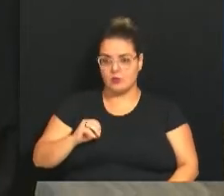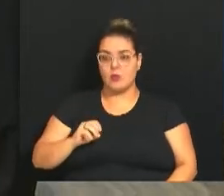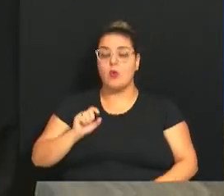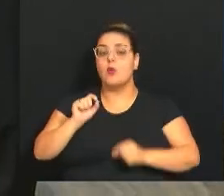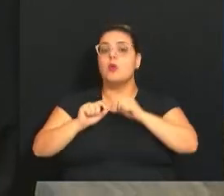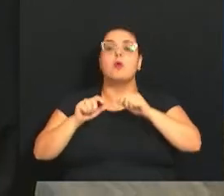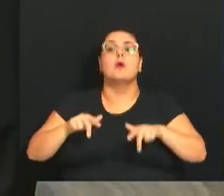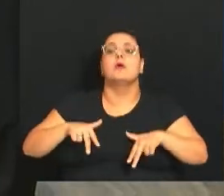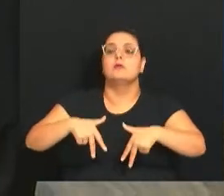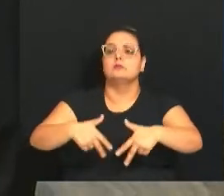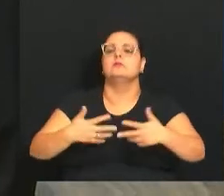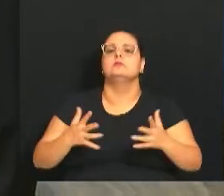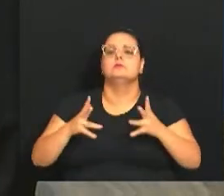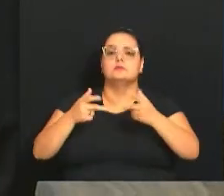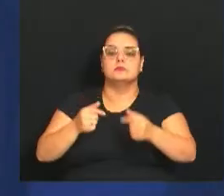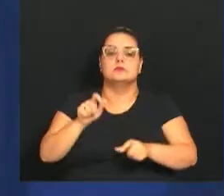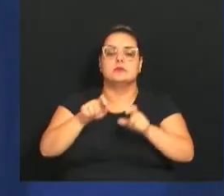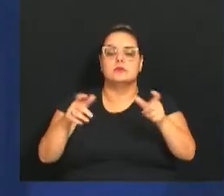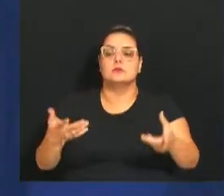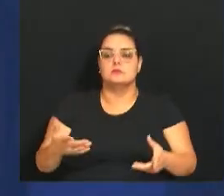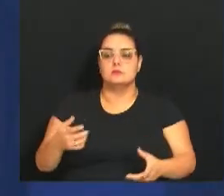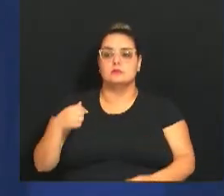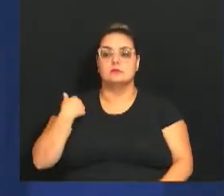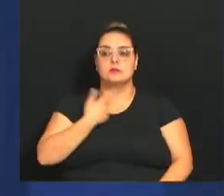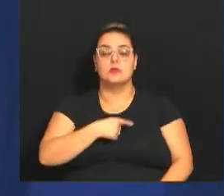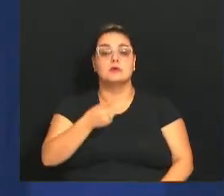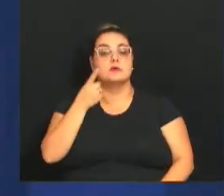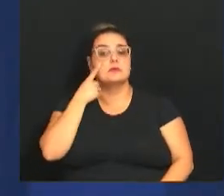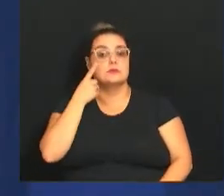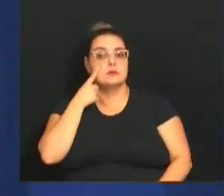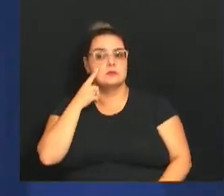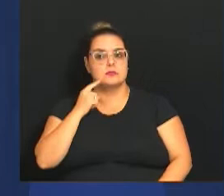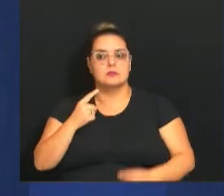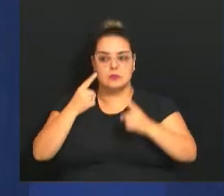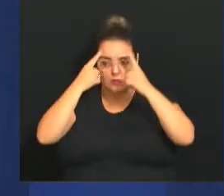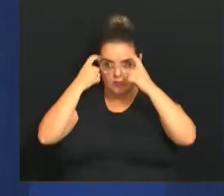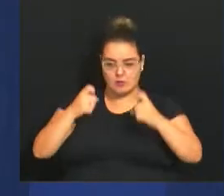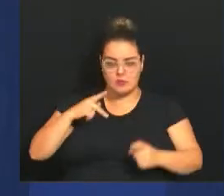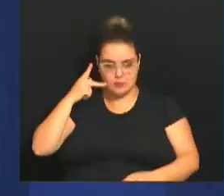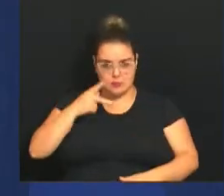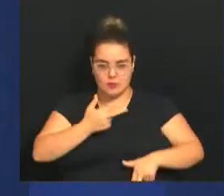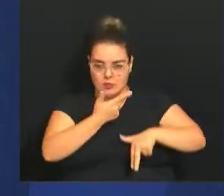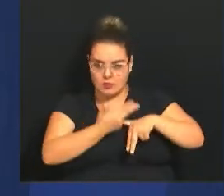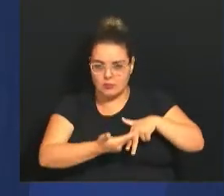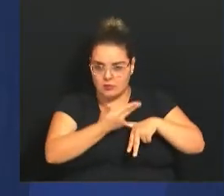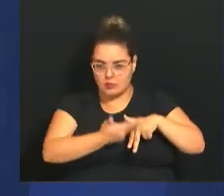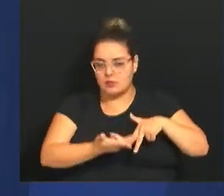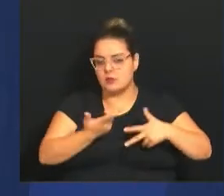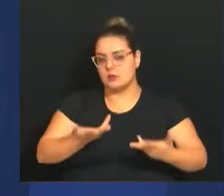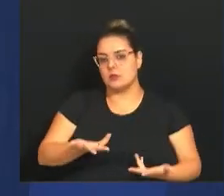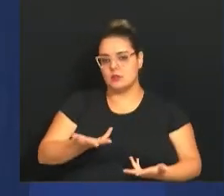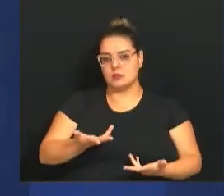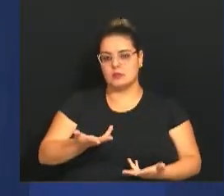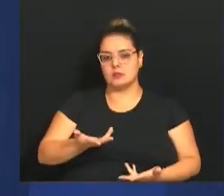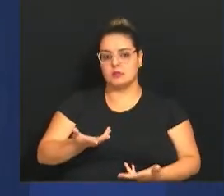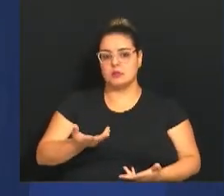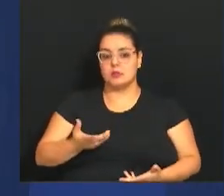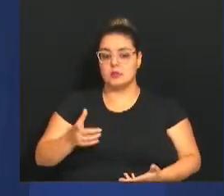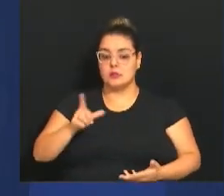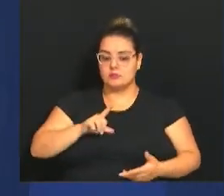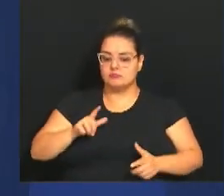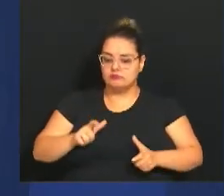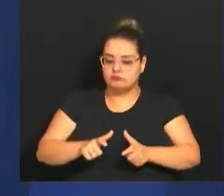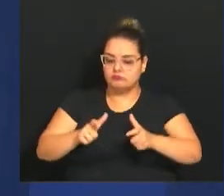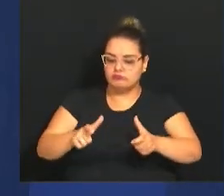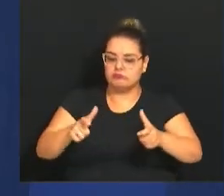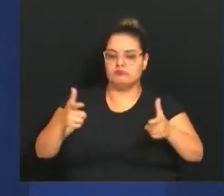vereadora? A gente tem visto, né, que a violência política de gênero ela tem se acentuado cada vez mais,